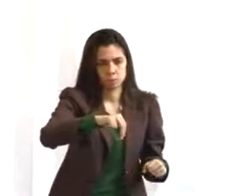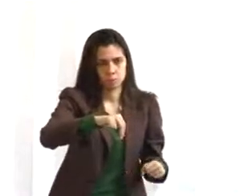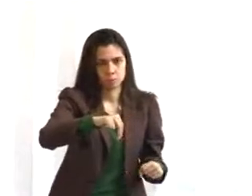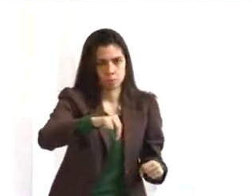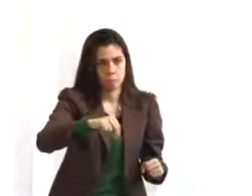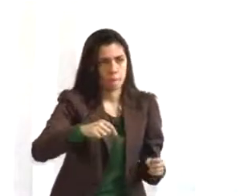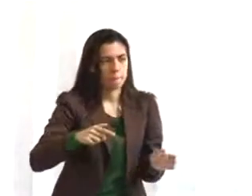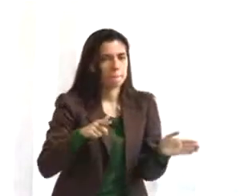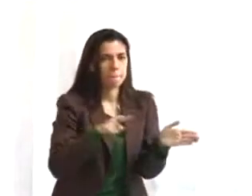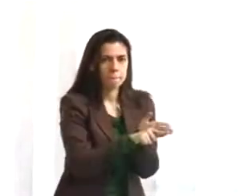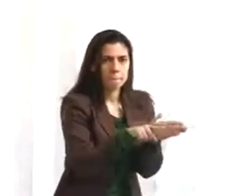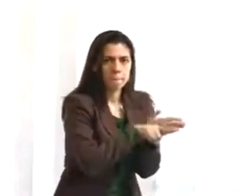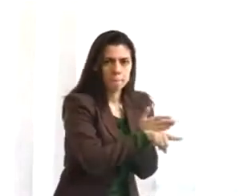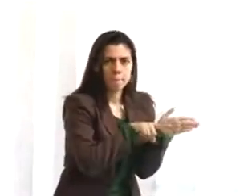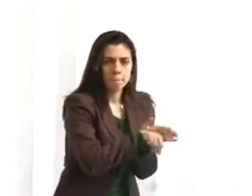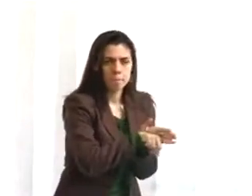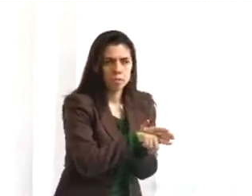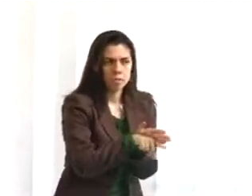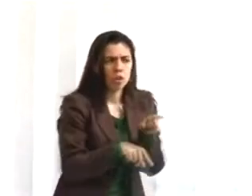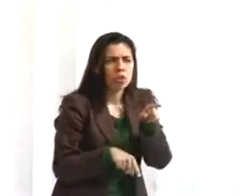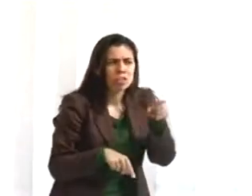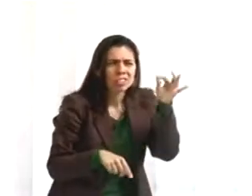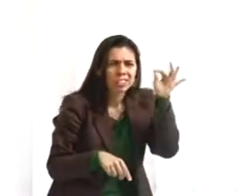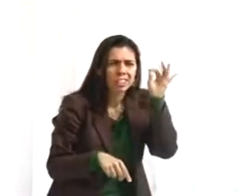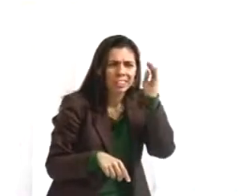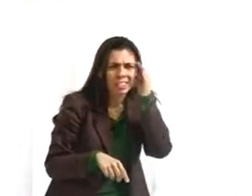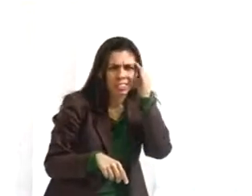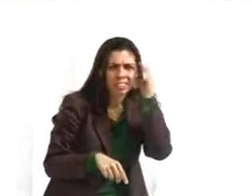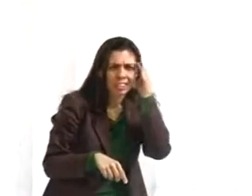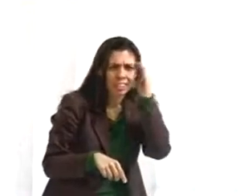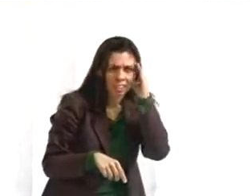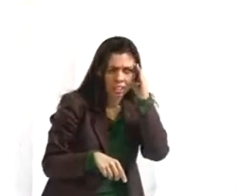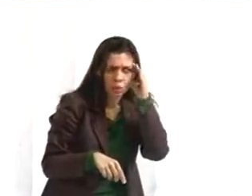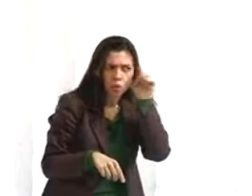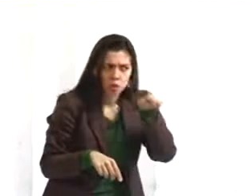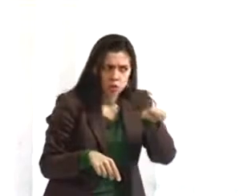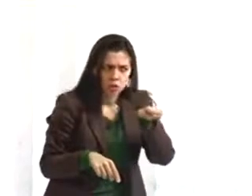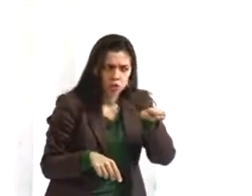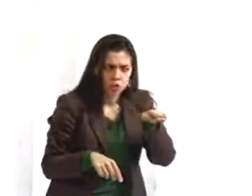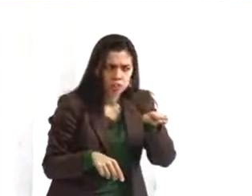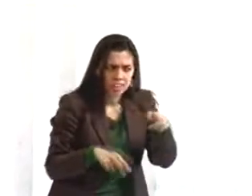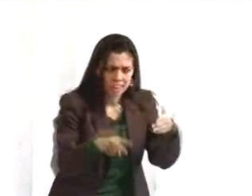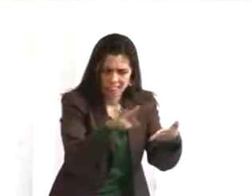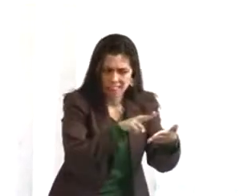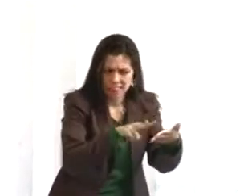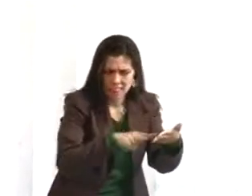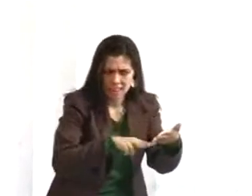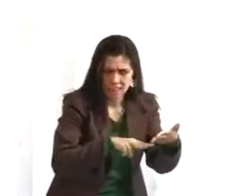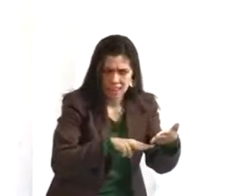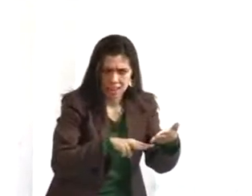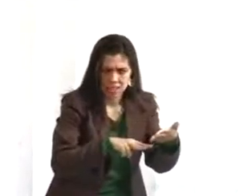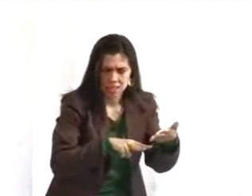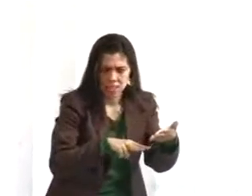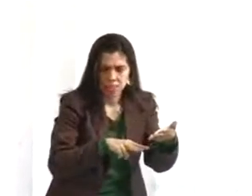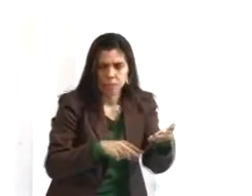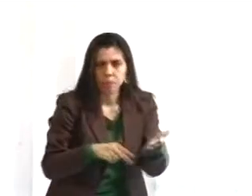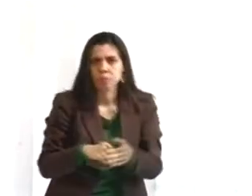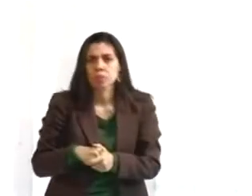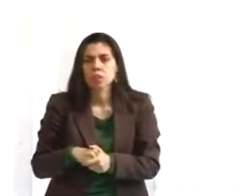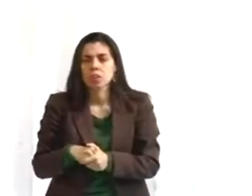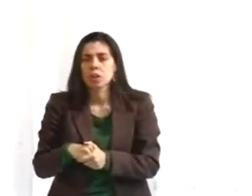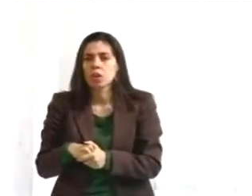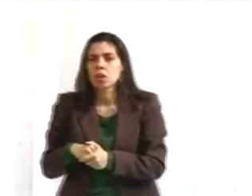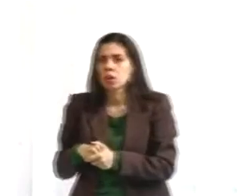poderei entender se alguém não me explicar? E convidou Filipe a subir e a sentar-se junto a